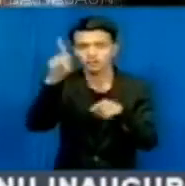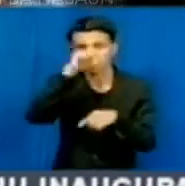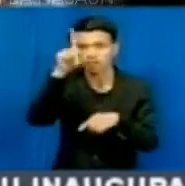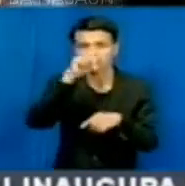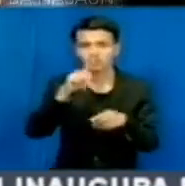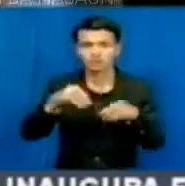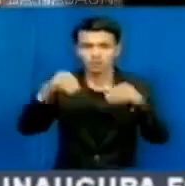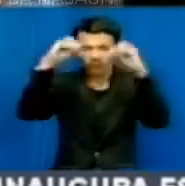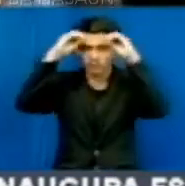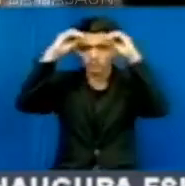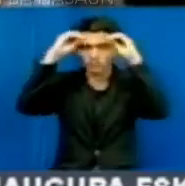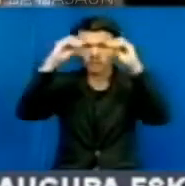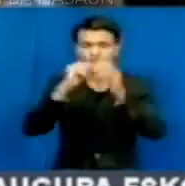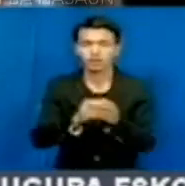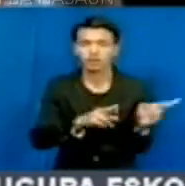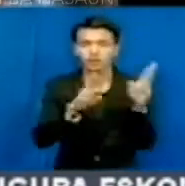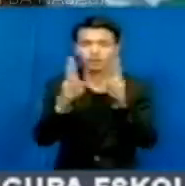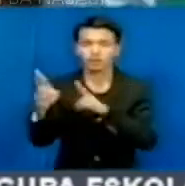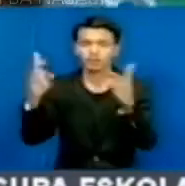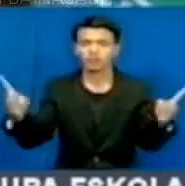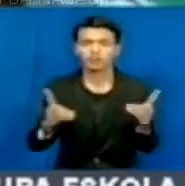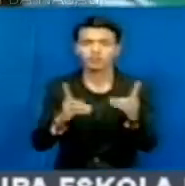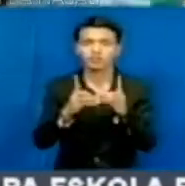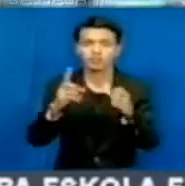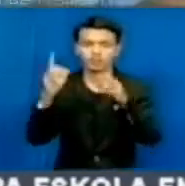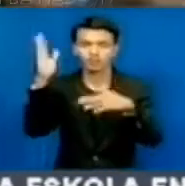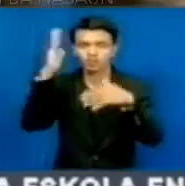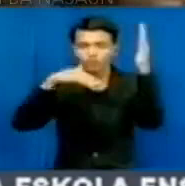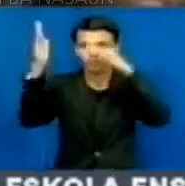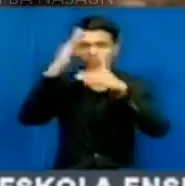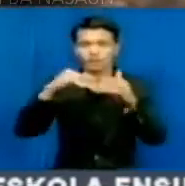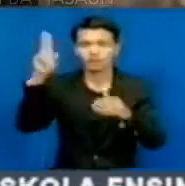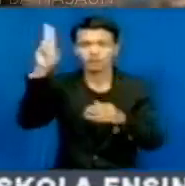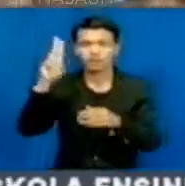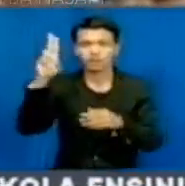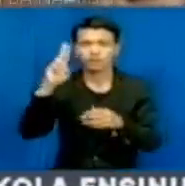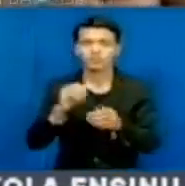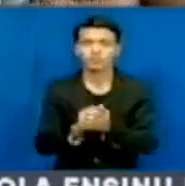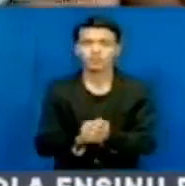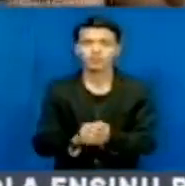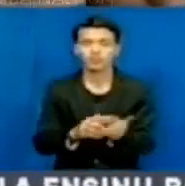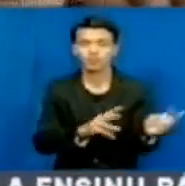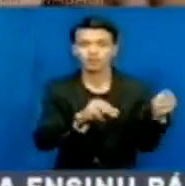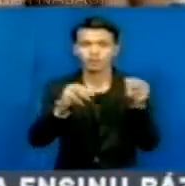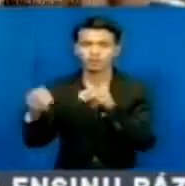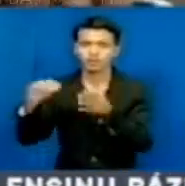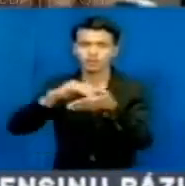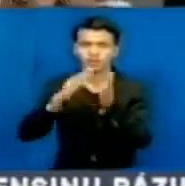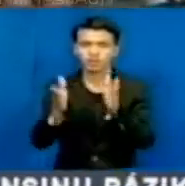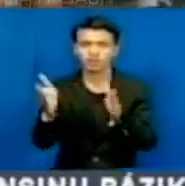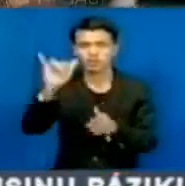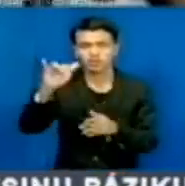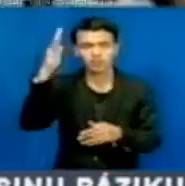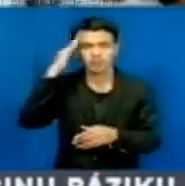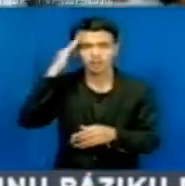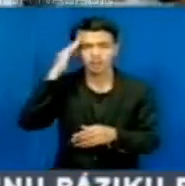pesquisador, educador. Pronto a soro qualquer desafio. Não usa estratégia de que onde muda estudante Síria no